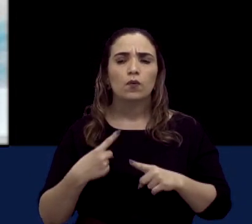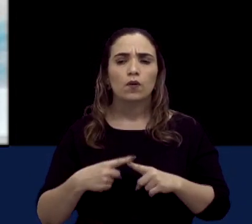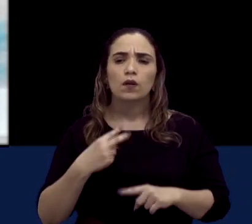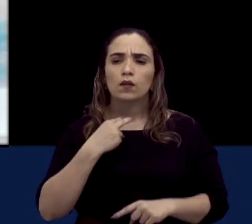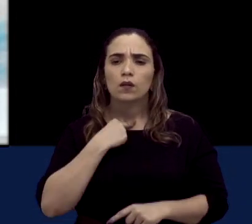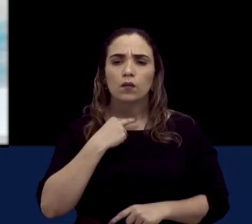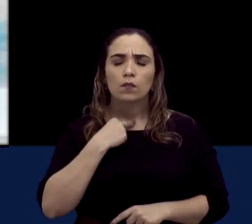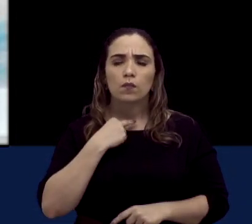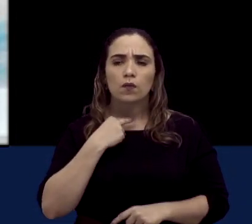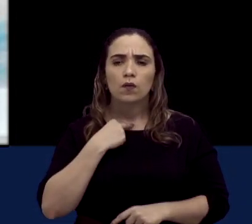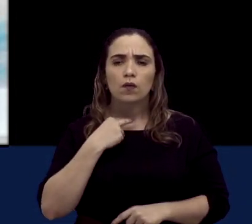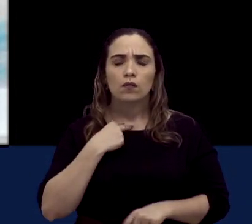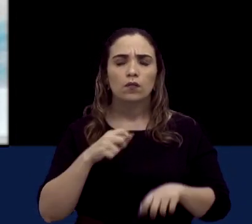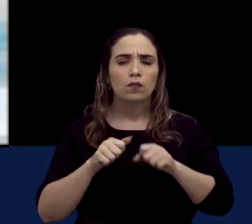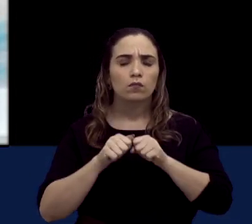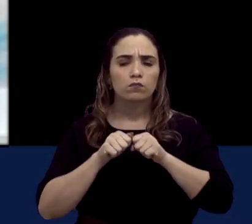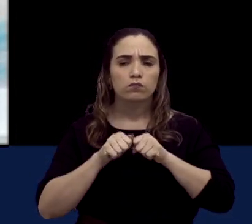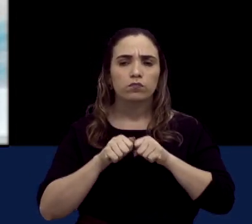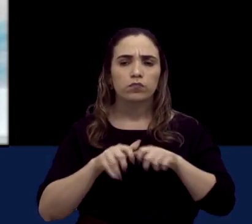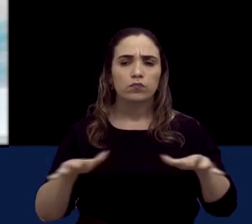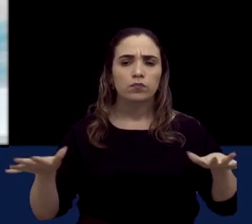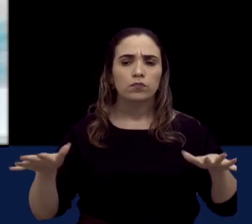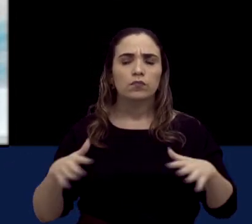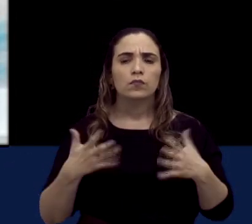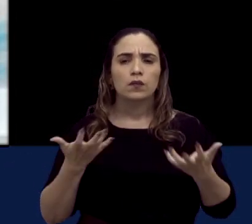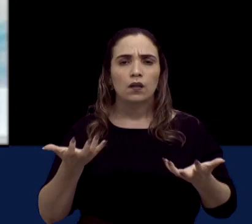pode replicar